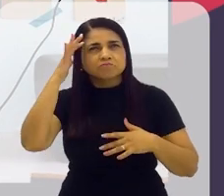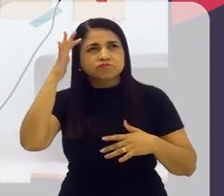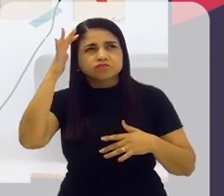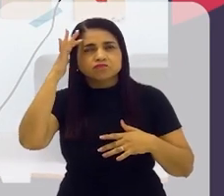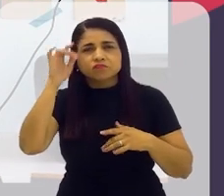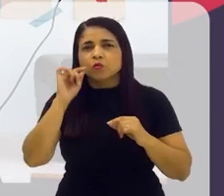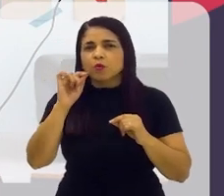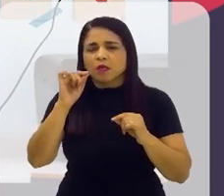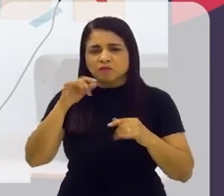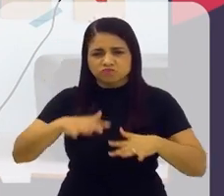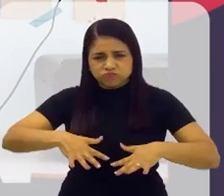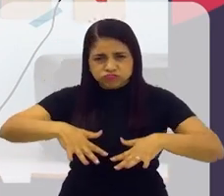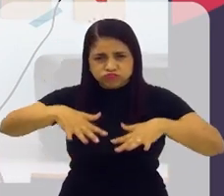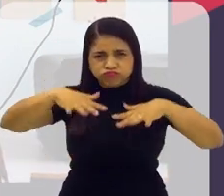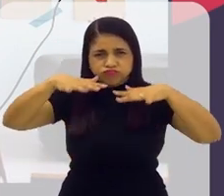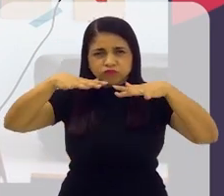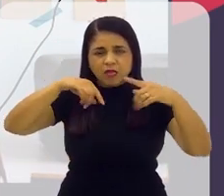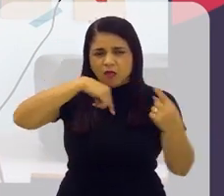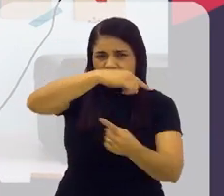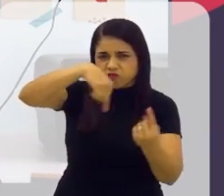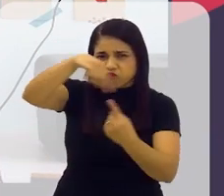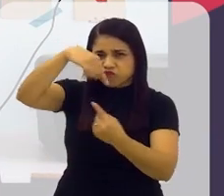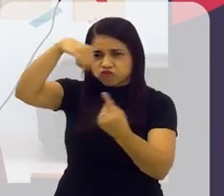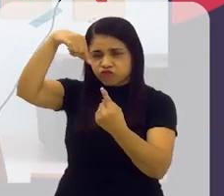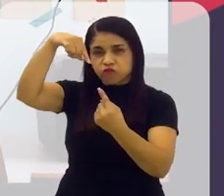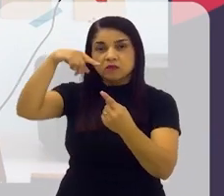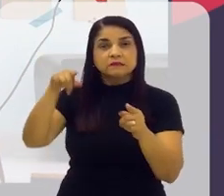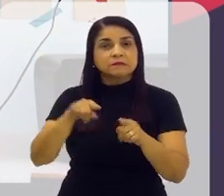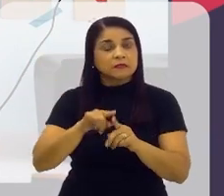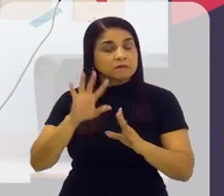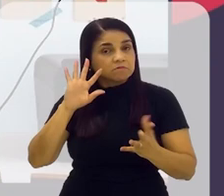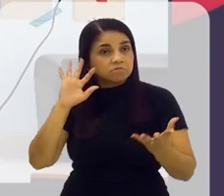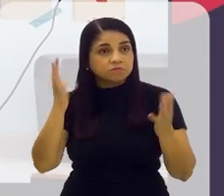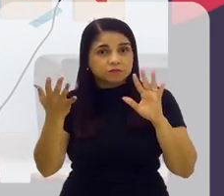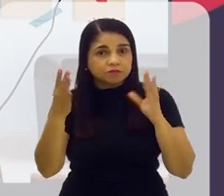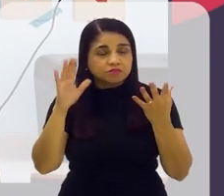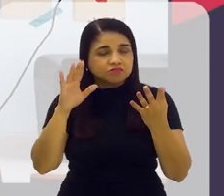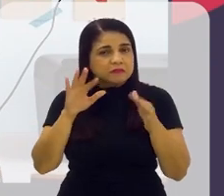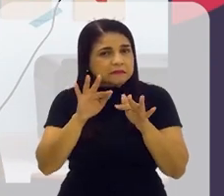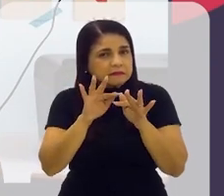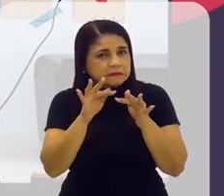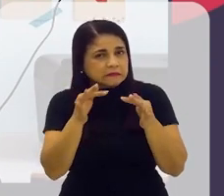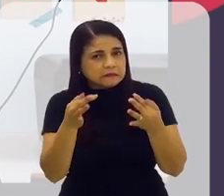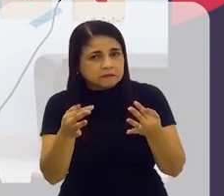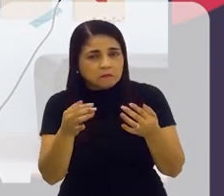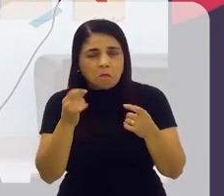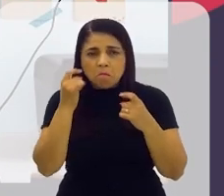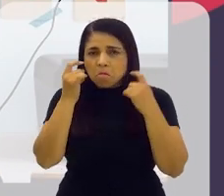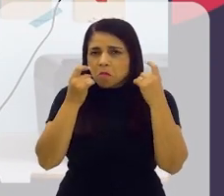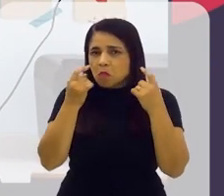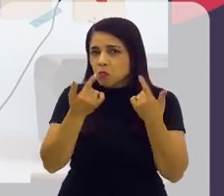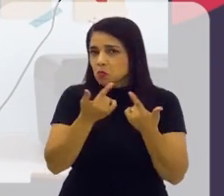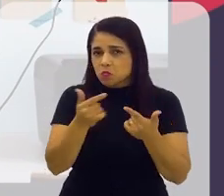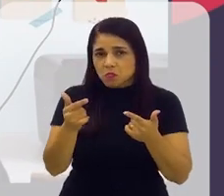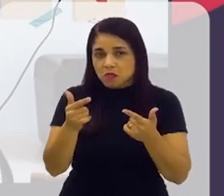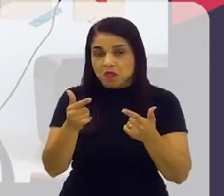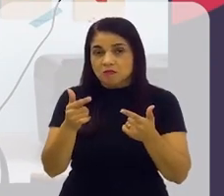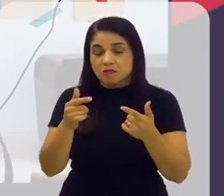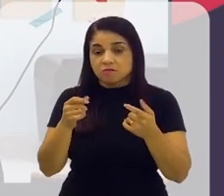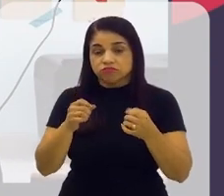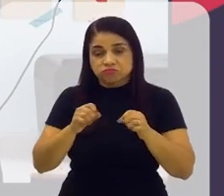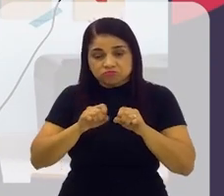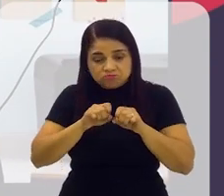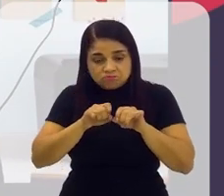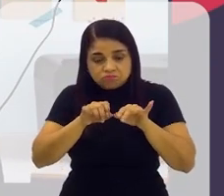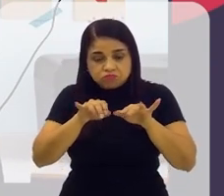eventos extremos, como enchentes e ciclones. Mas há também os eventos mais discretos e não menos preocupantes. É o caso